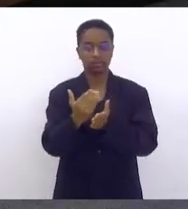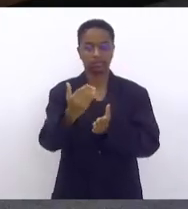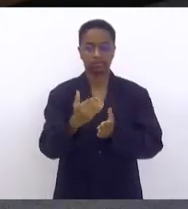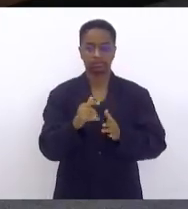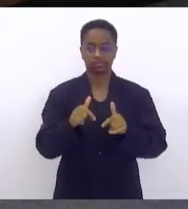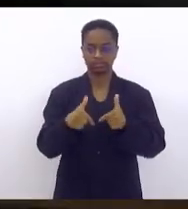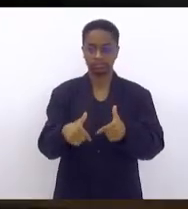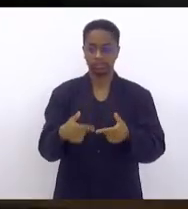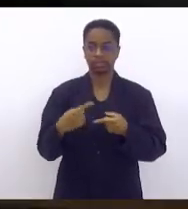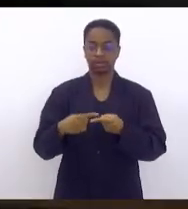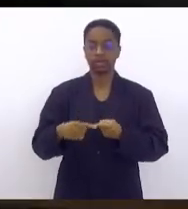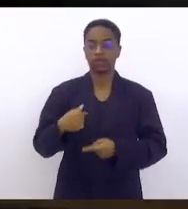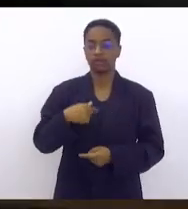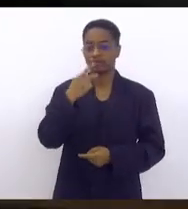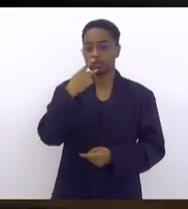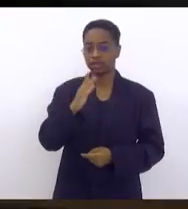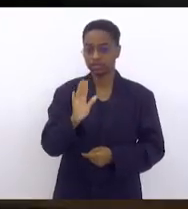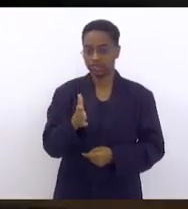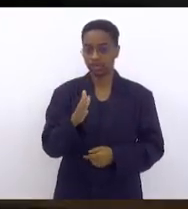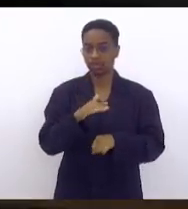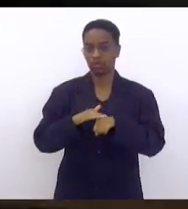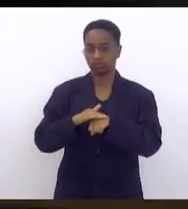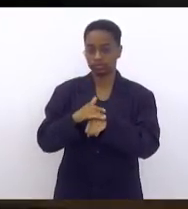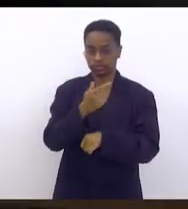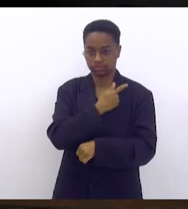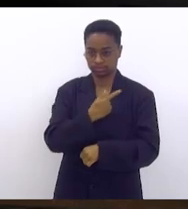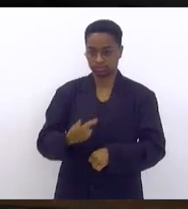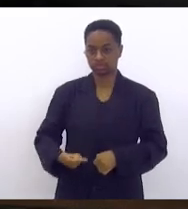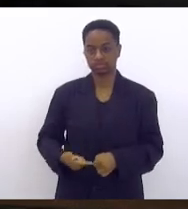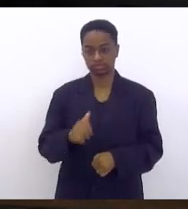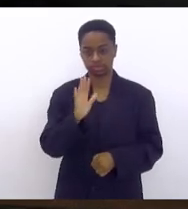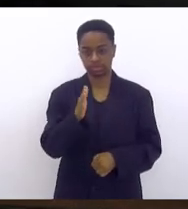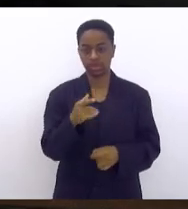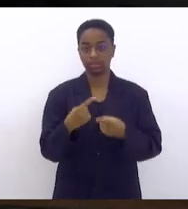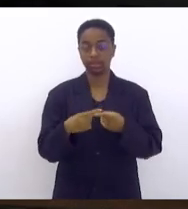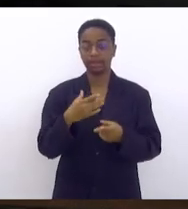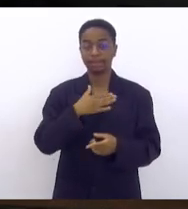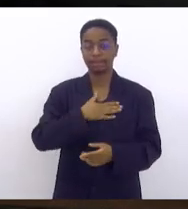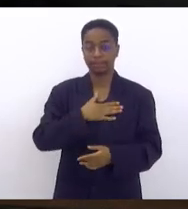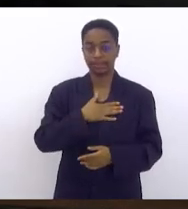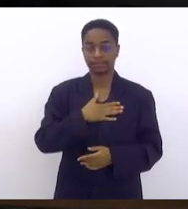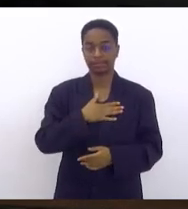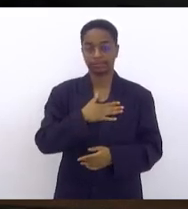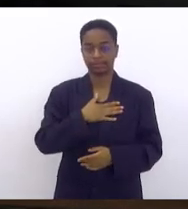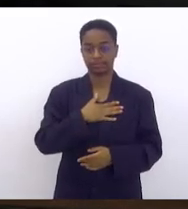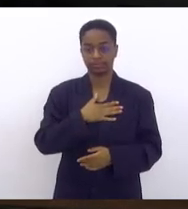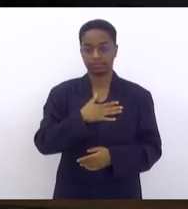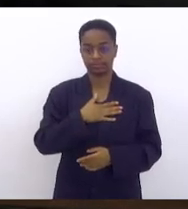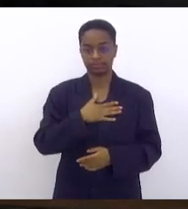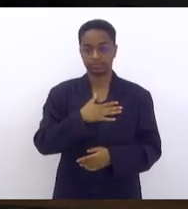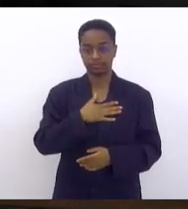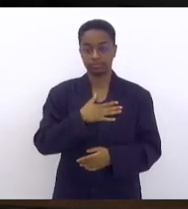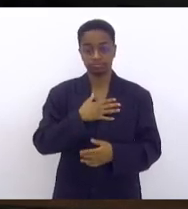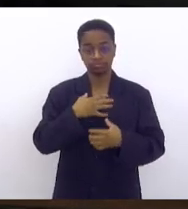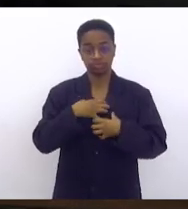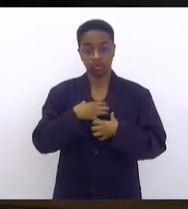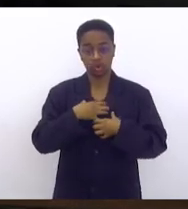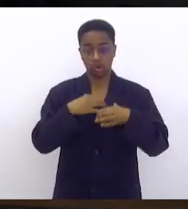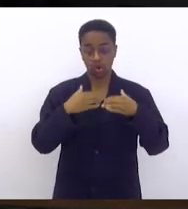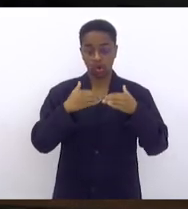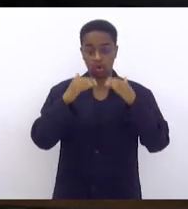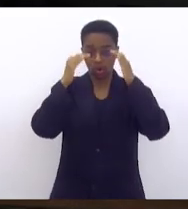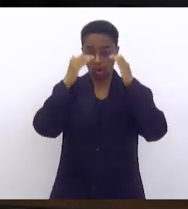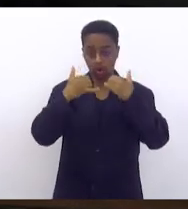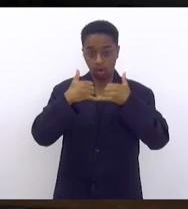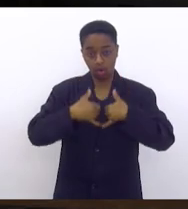Eu já falei isso com o governador. Né? Para mim, é uma questão de honra